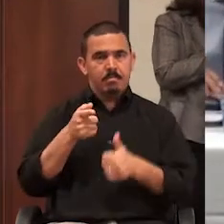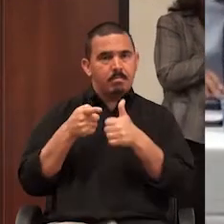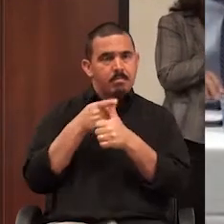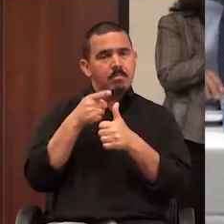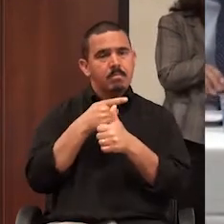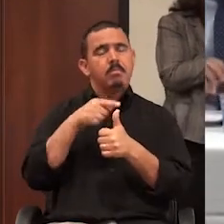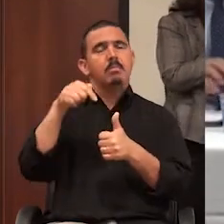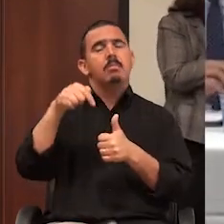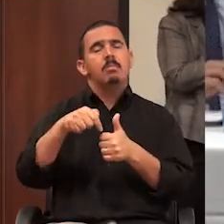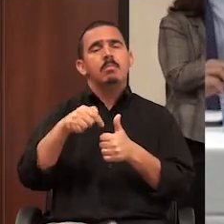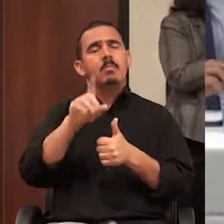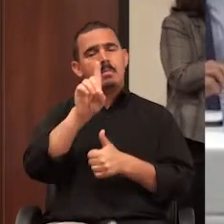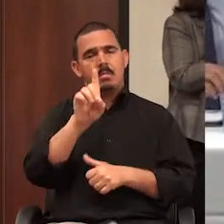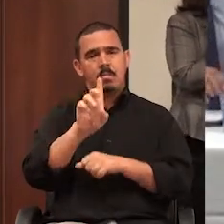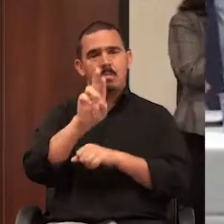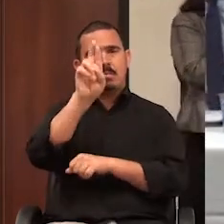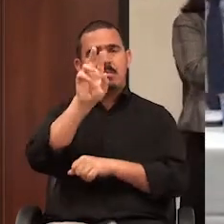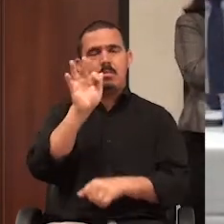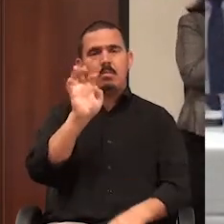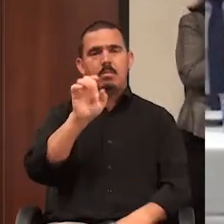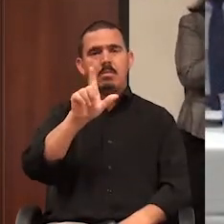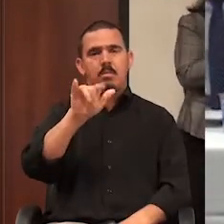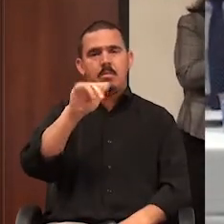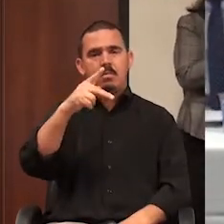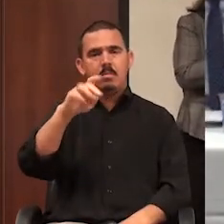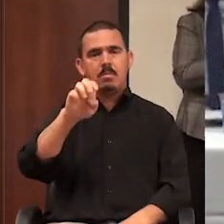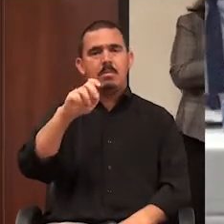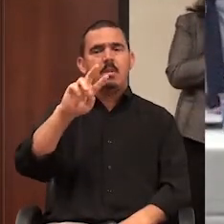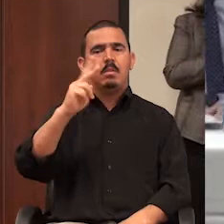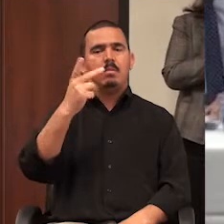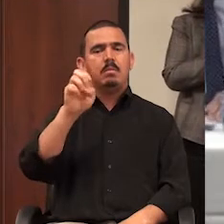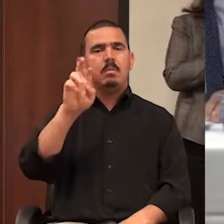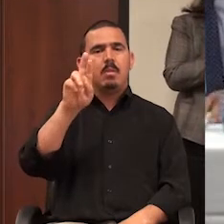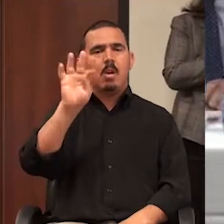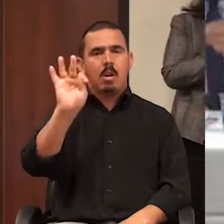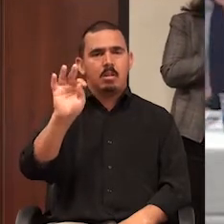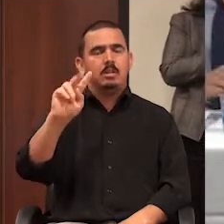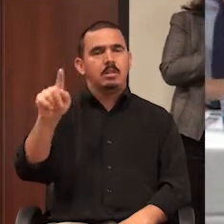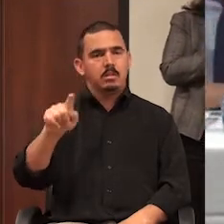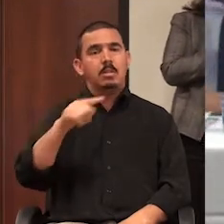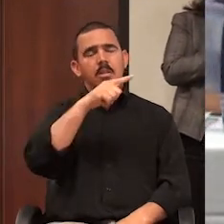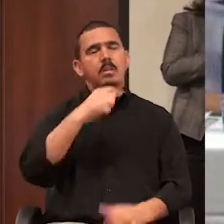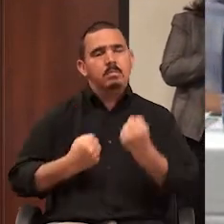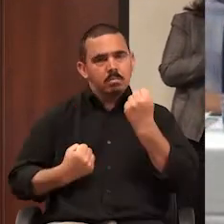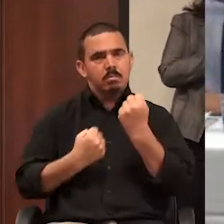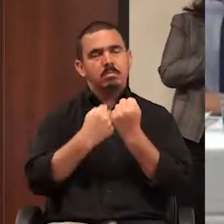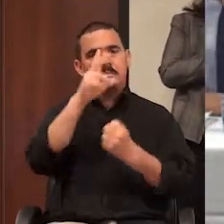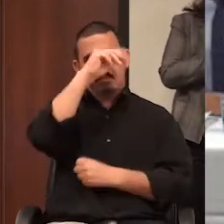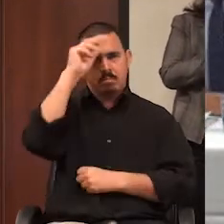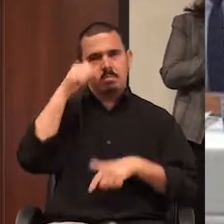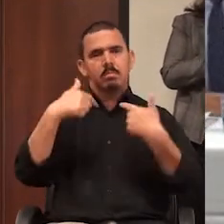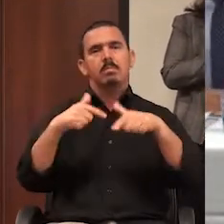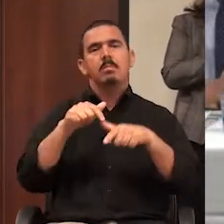aqui é o Dr. Felipe Ross, de Macedo Cunha, que é defensor público, com atuação na área civil